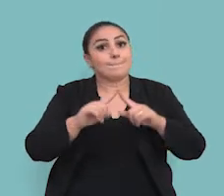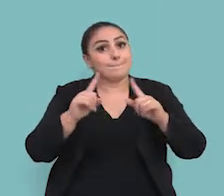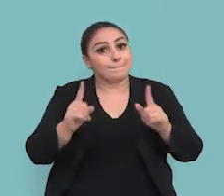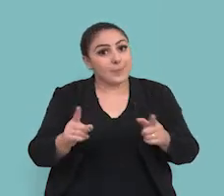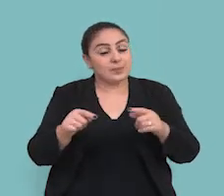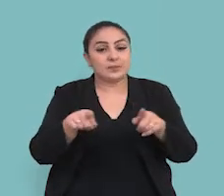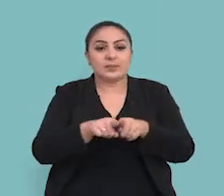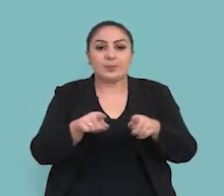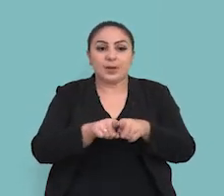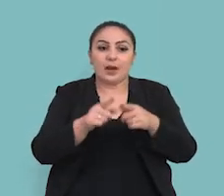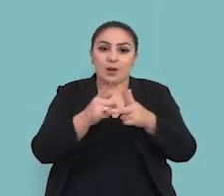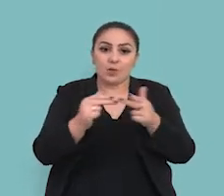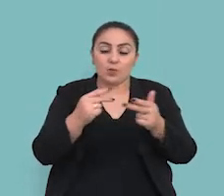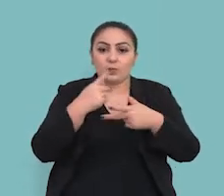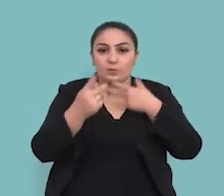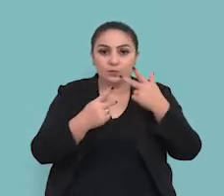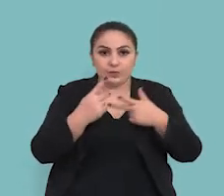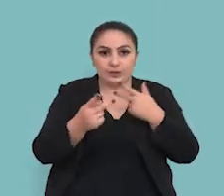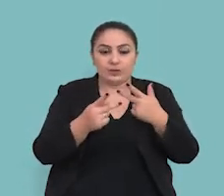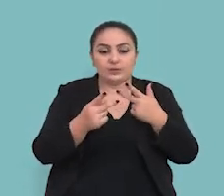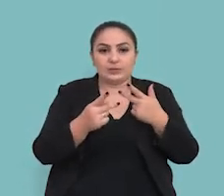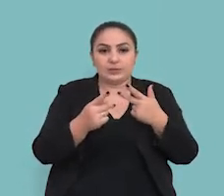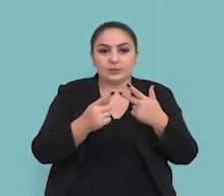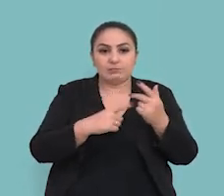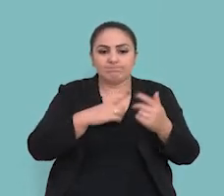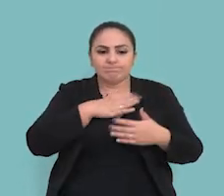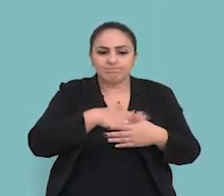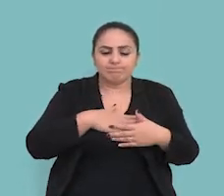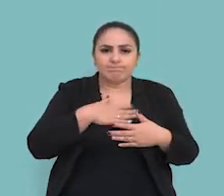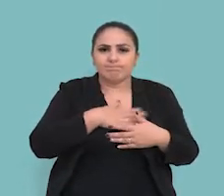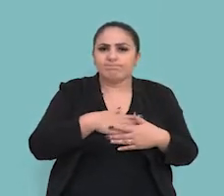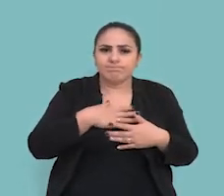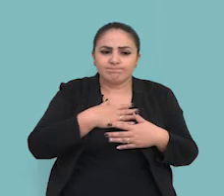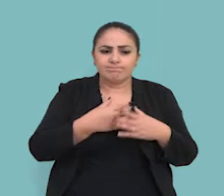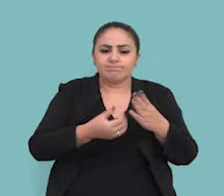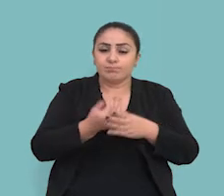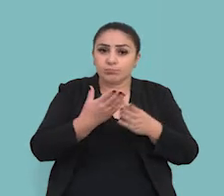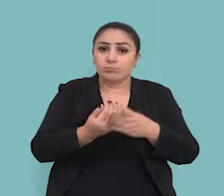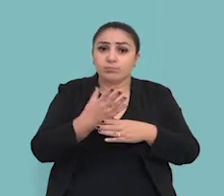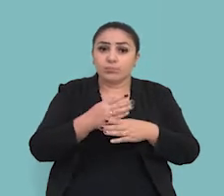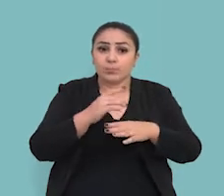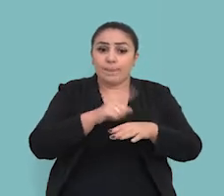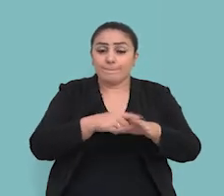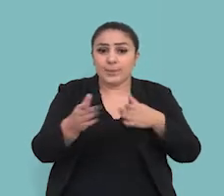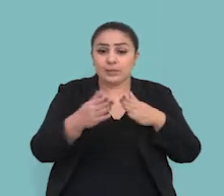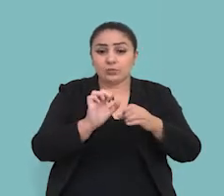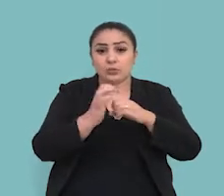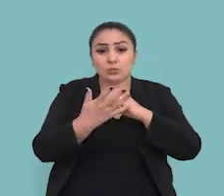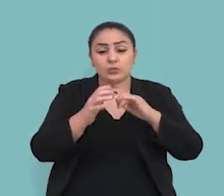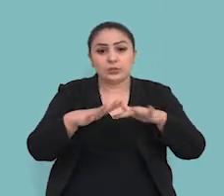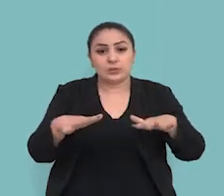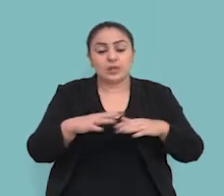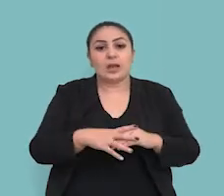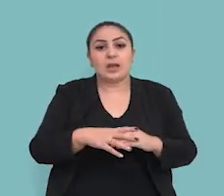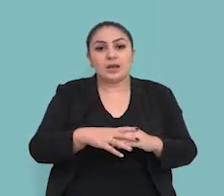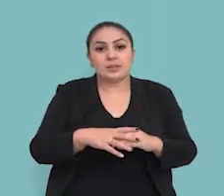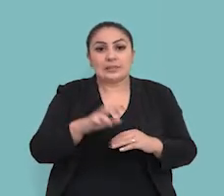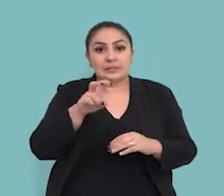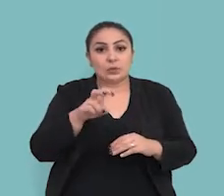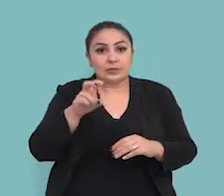momento. Mas também alguns dizem que vem se sentindo produtivos nesse período de